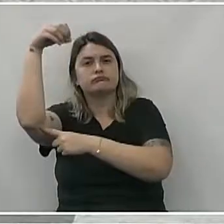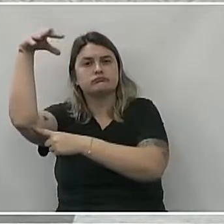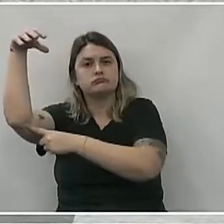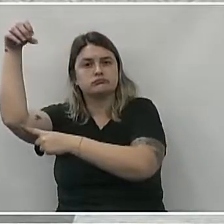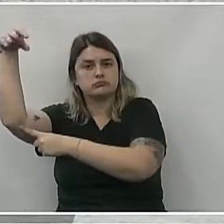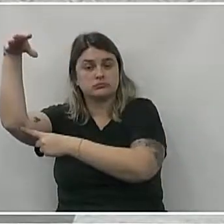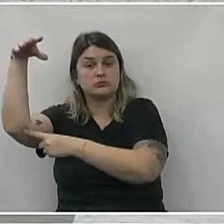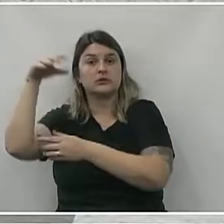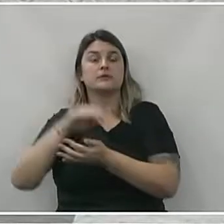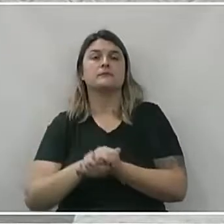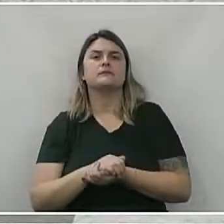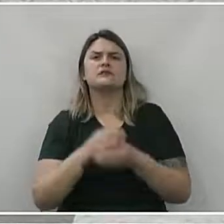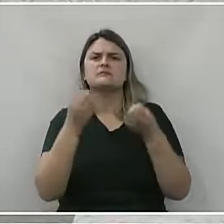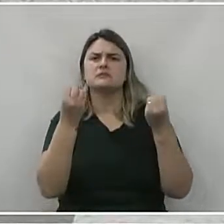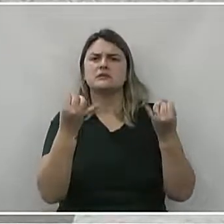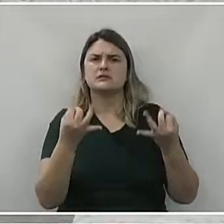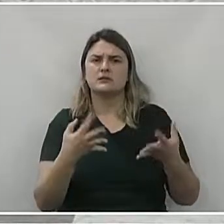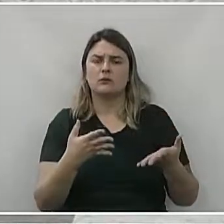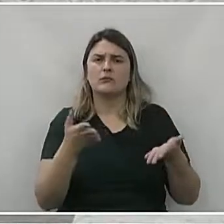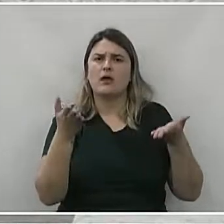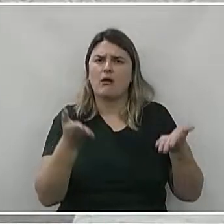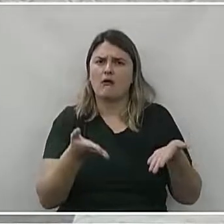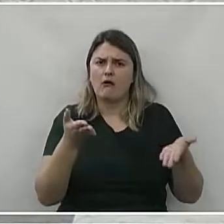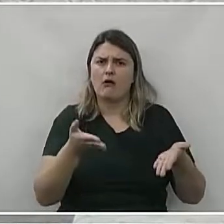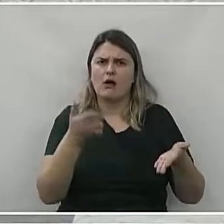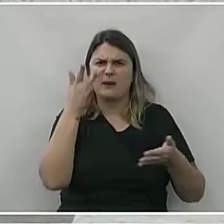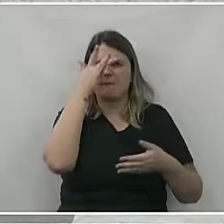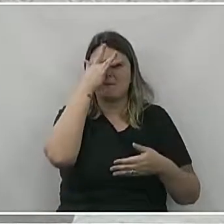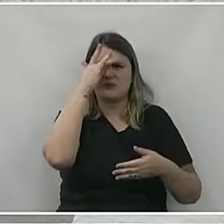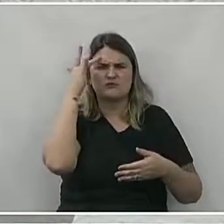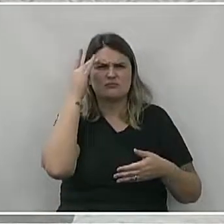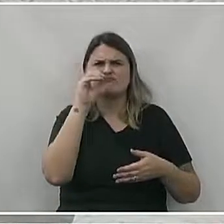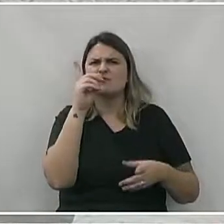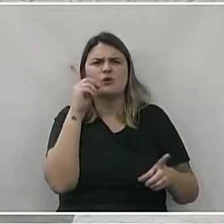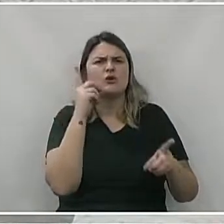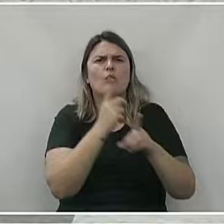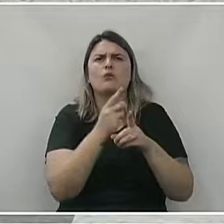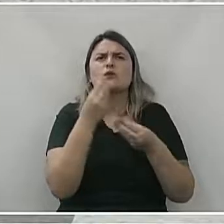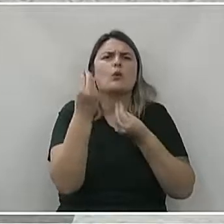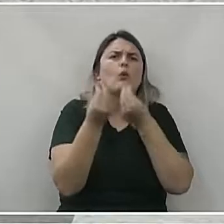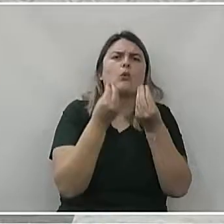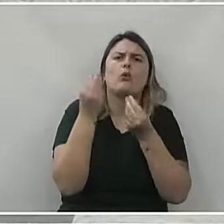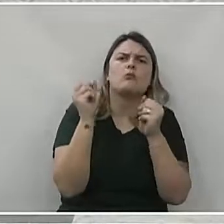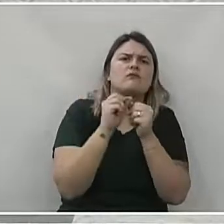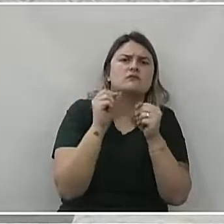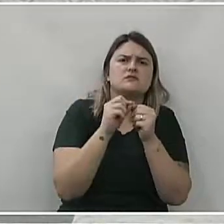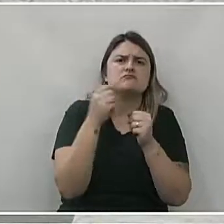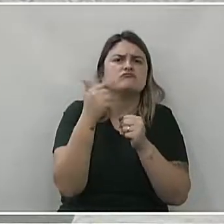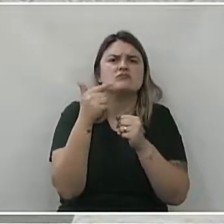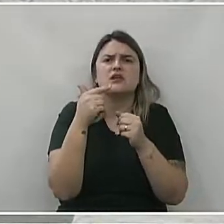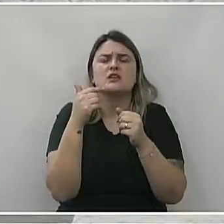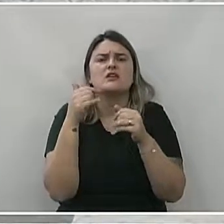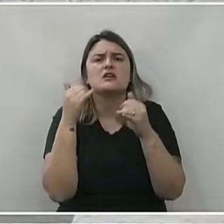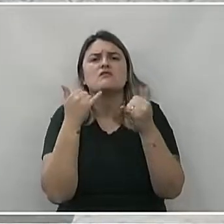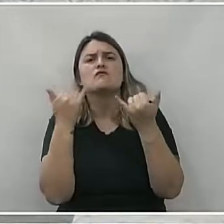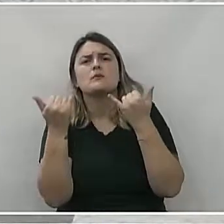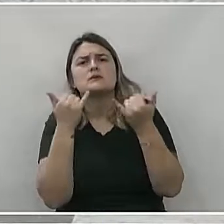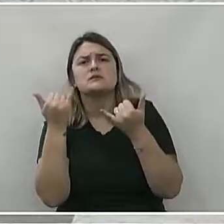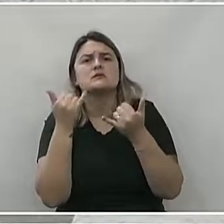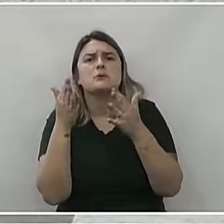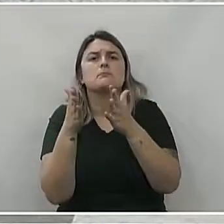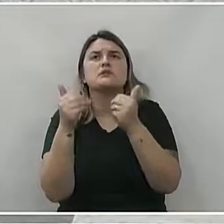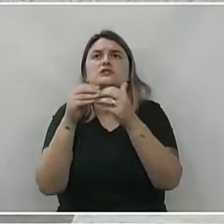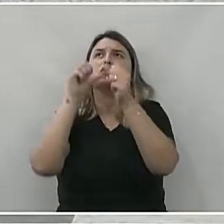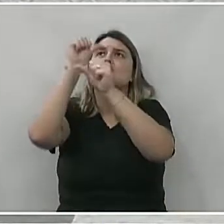aos munícipes. Justificativa. Atualmente a população não encontra o devido procedimento, informação para requerer